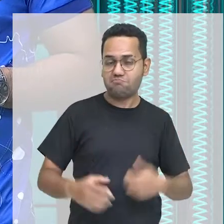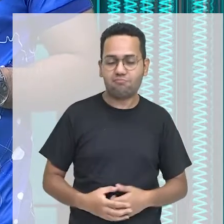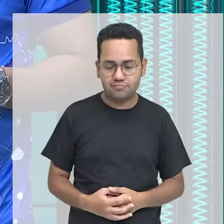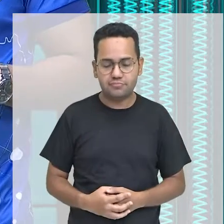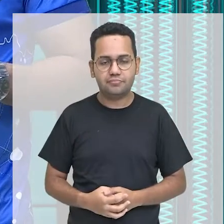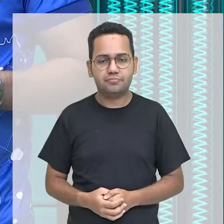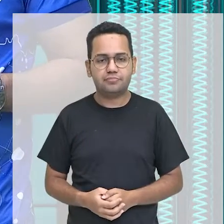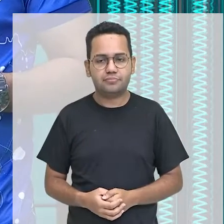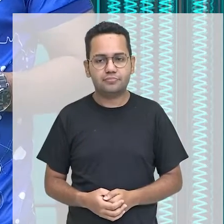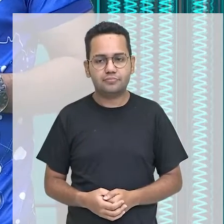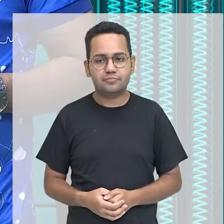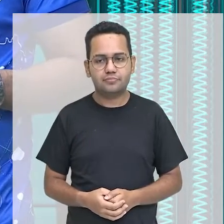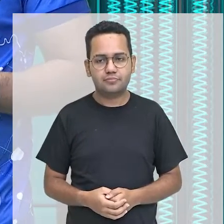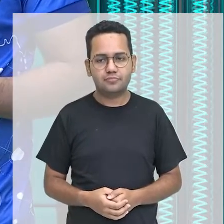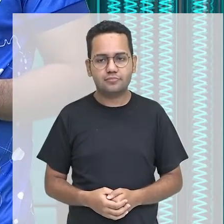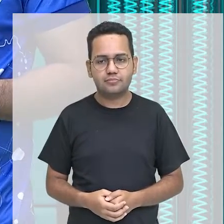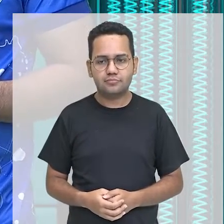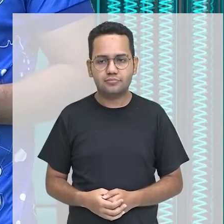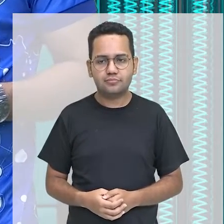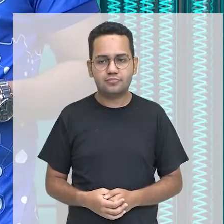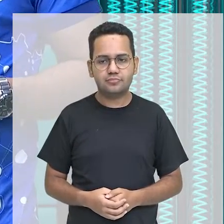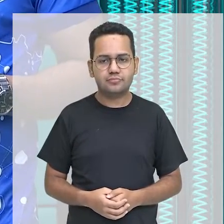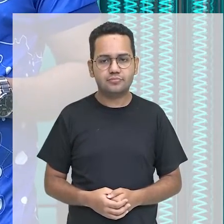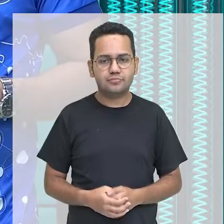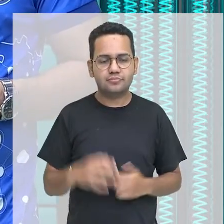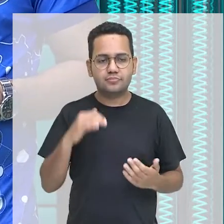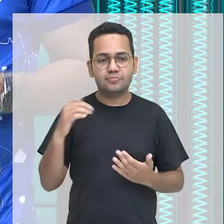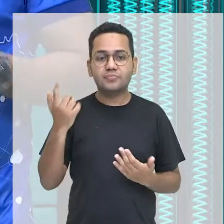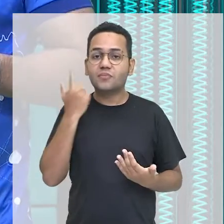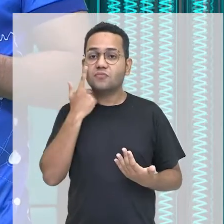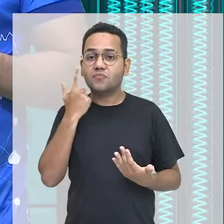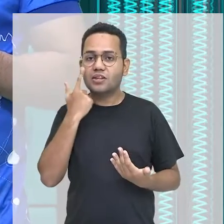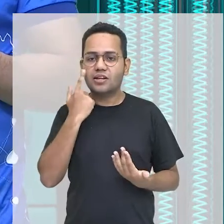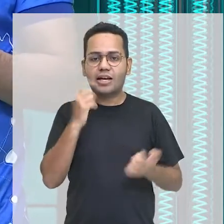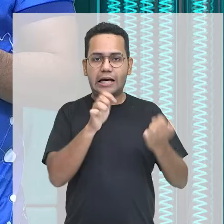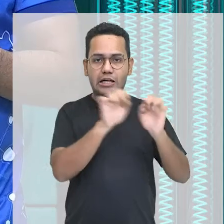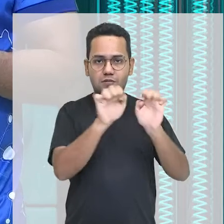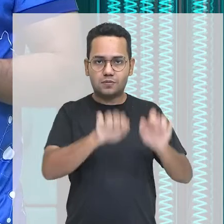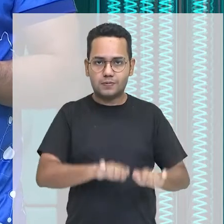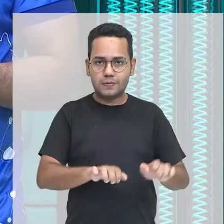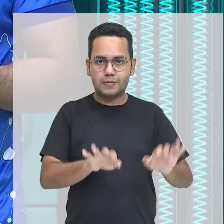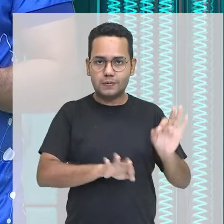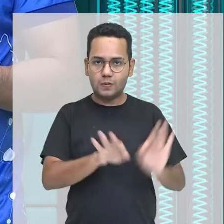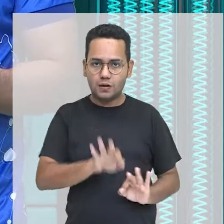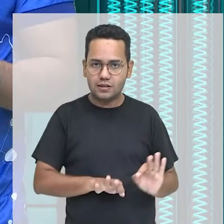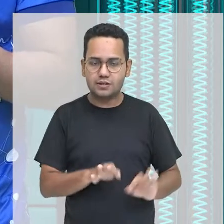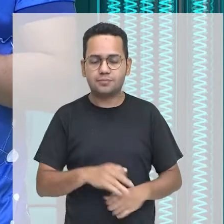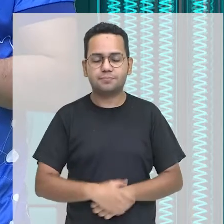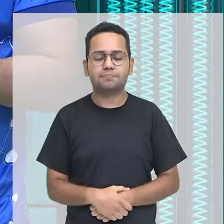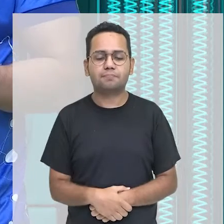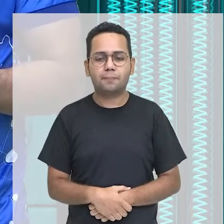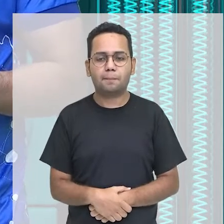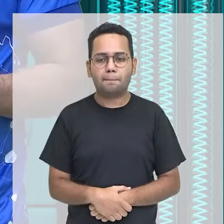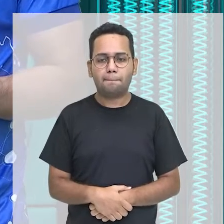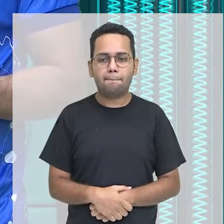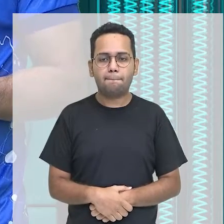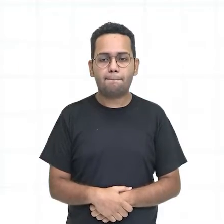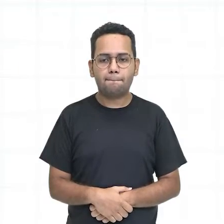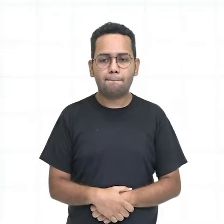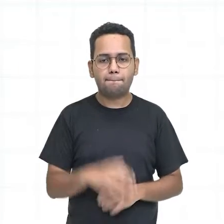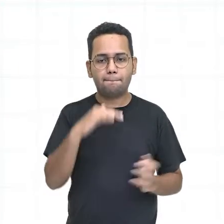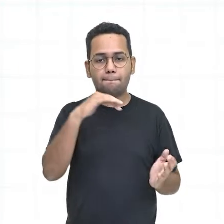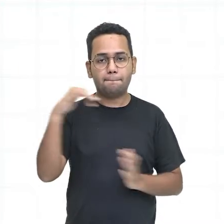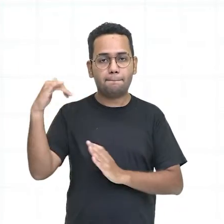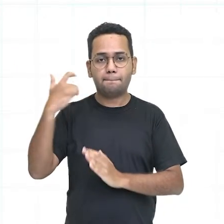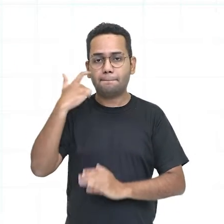eu vou utilizar o not após o verbo auxiliar. Olha só a definição que nós temos das estruturas, né, na verdade, da forma